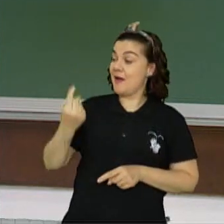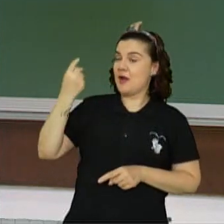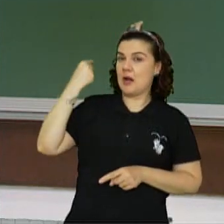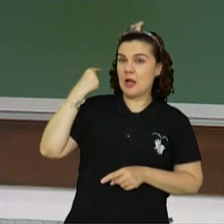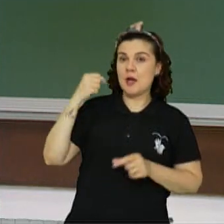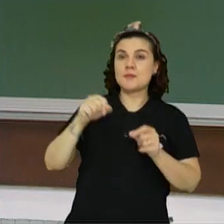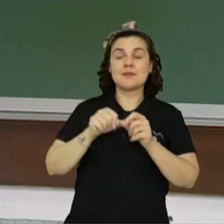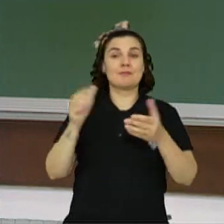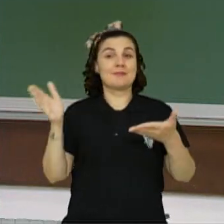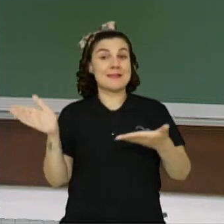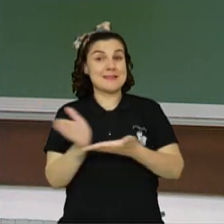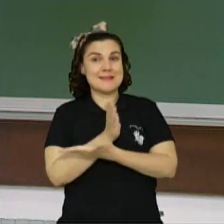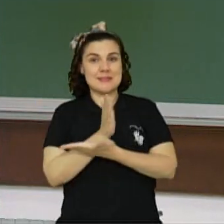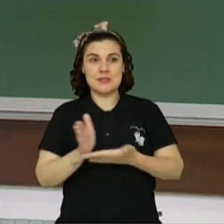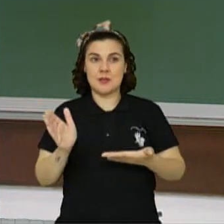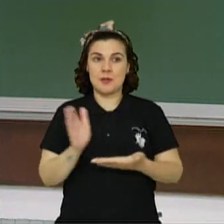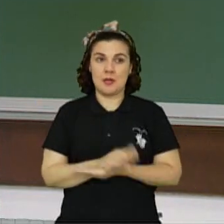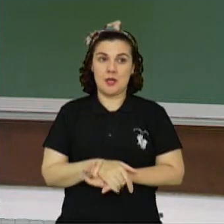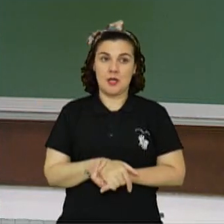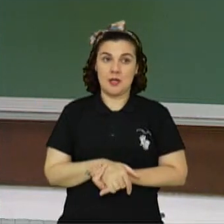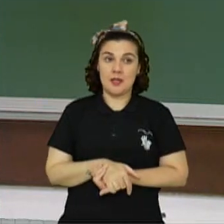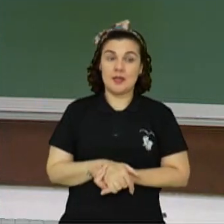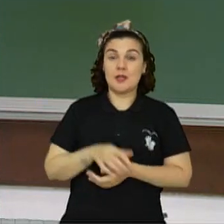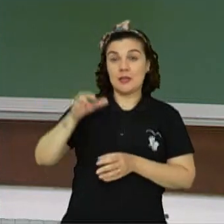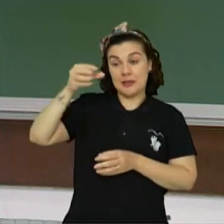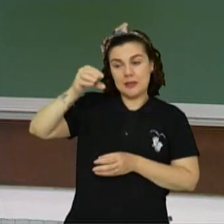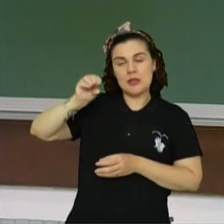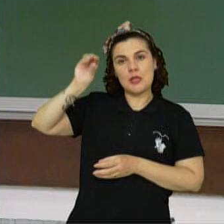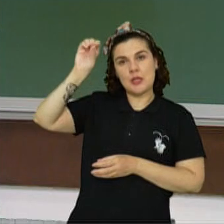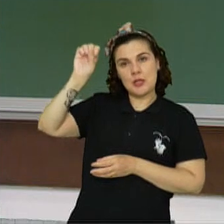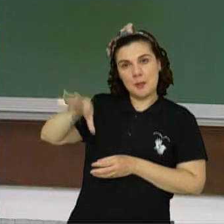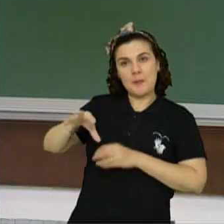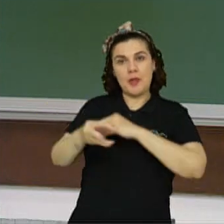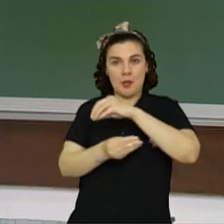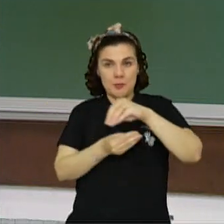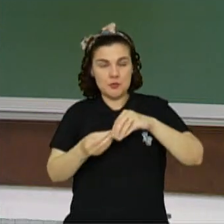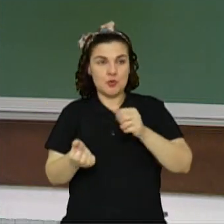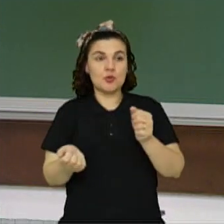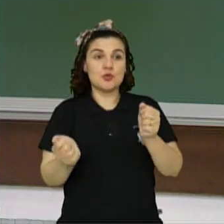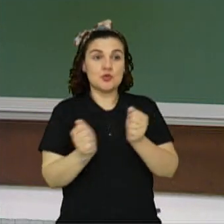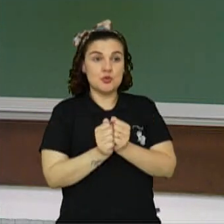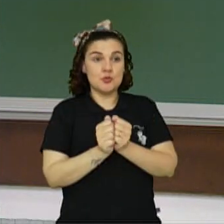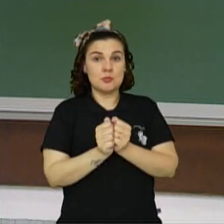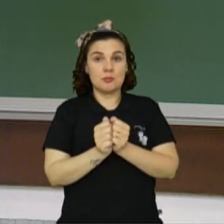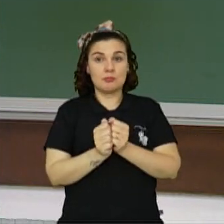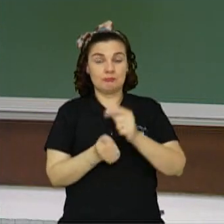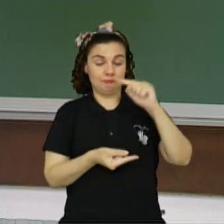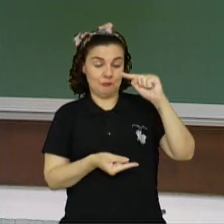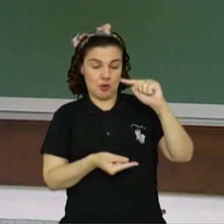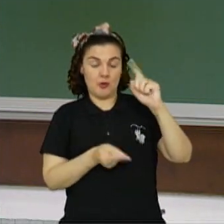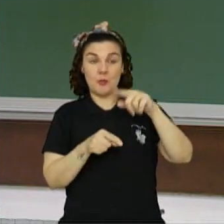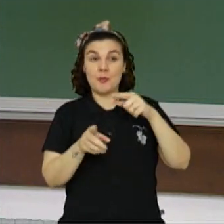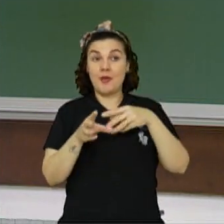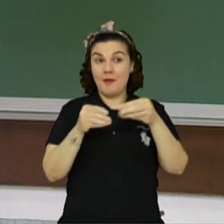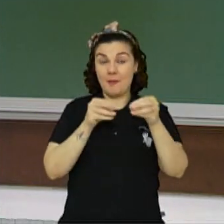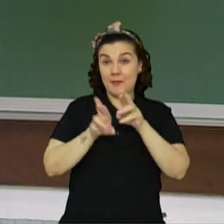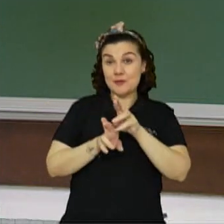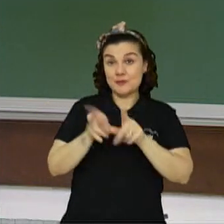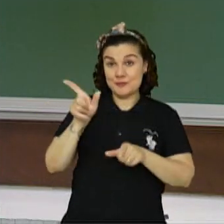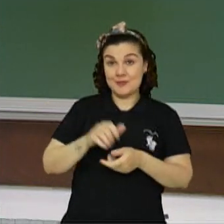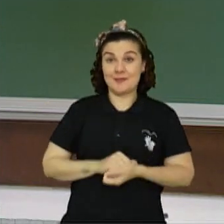precisa ser separado. Não dá para pegar e reciclar a tampinha da garrafa com a própria garrafa, porque são plásticos